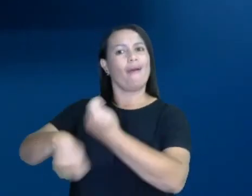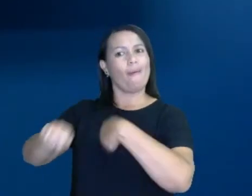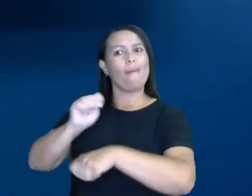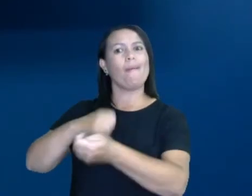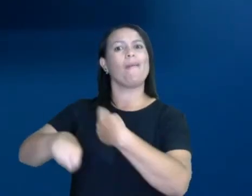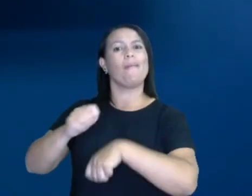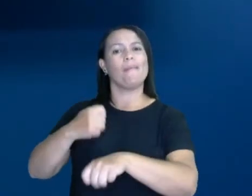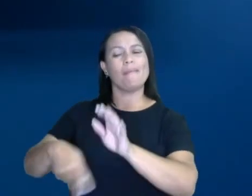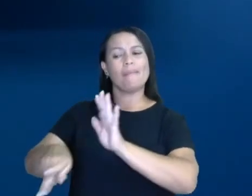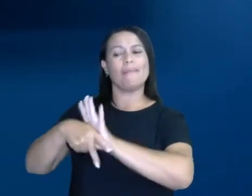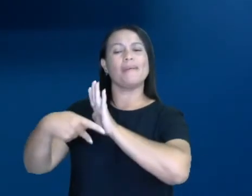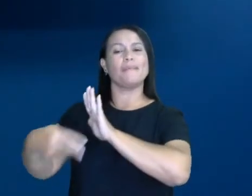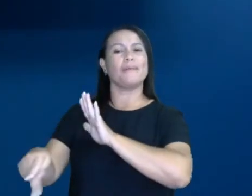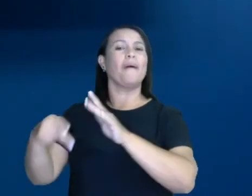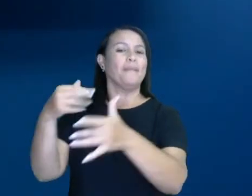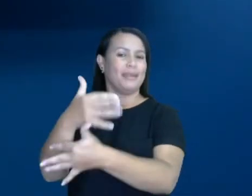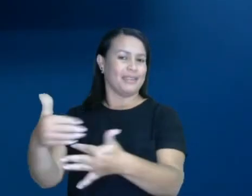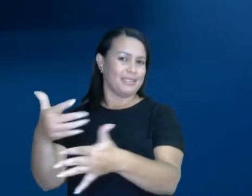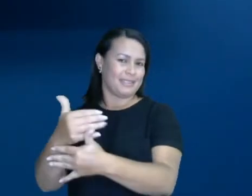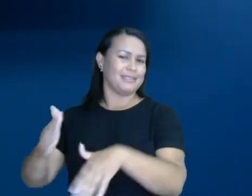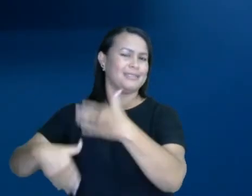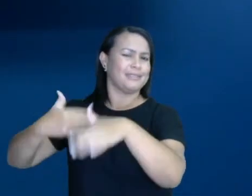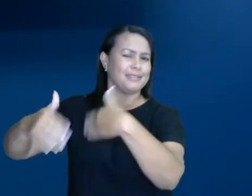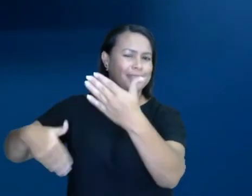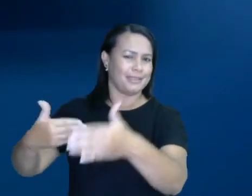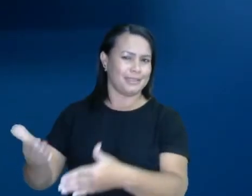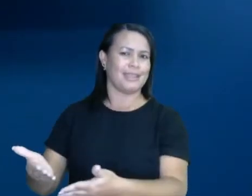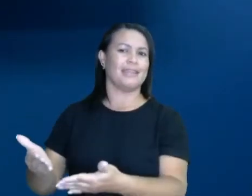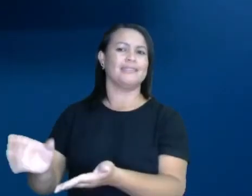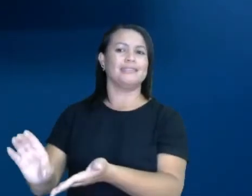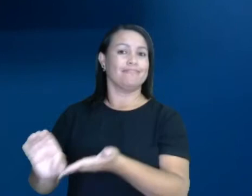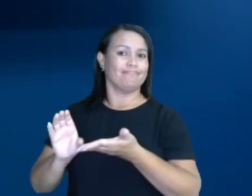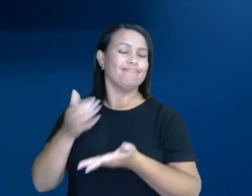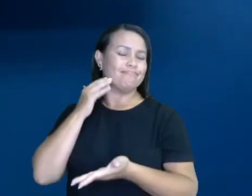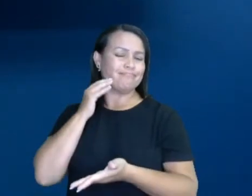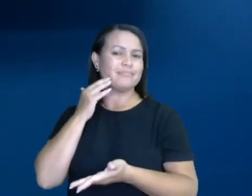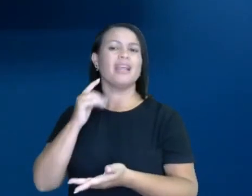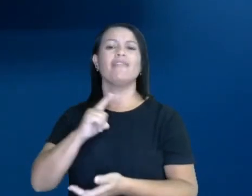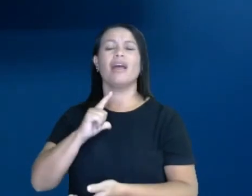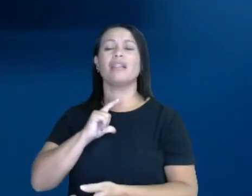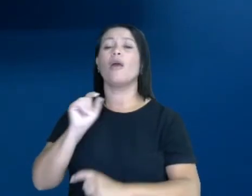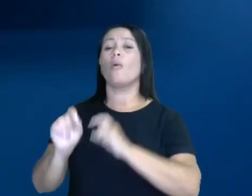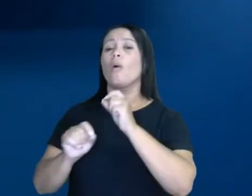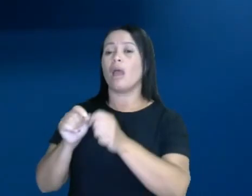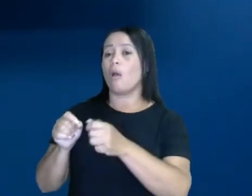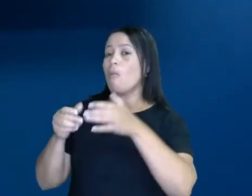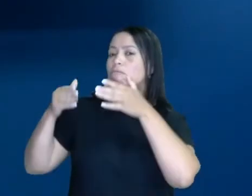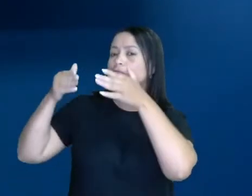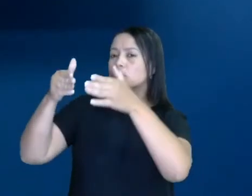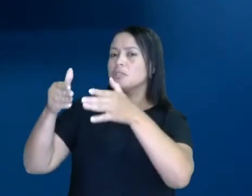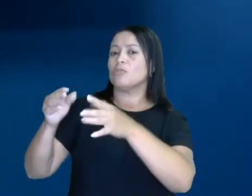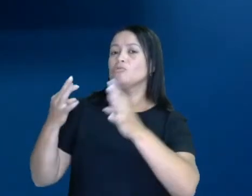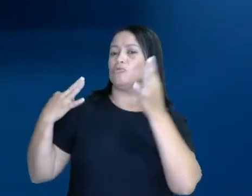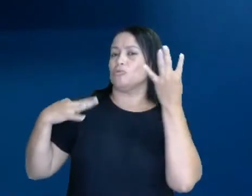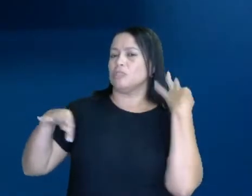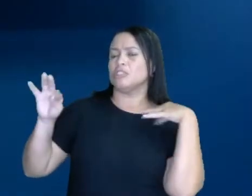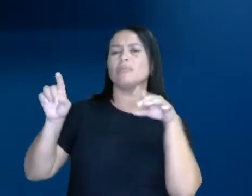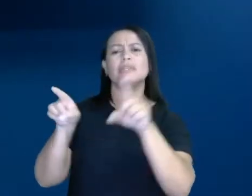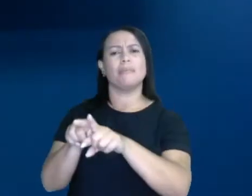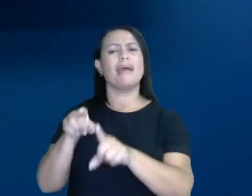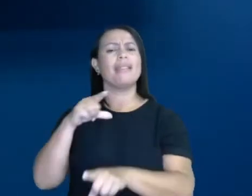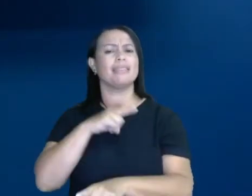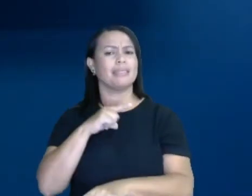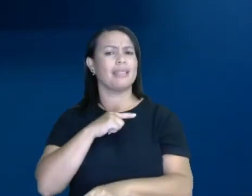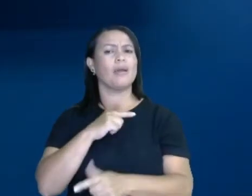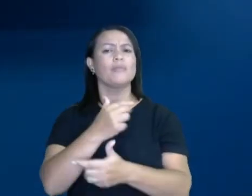economia, a principal forma de gerar economia, de gerar lucro daquela cidade. Então, ela vai ter uma função turística. Mas também